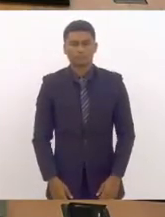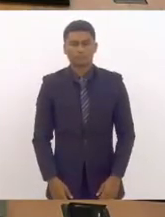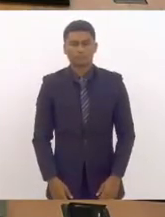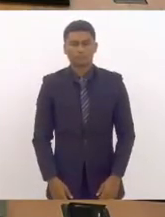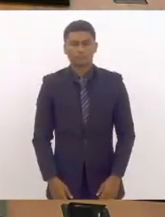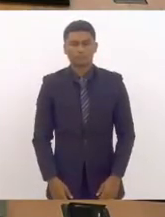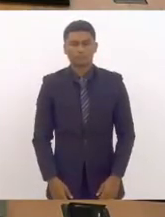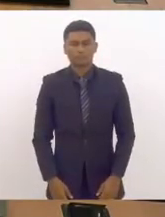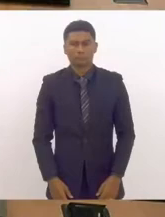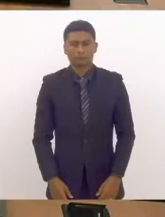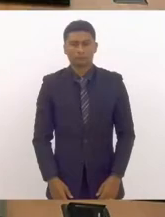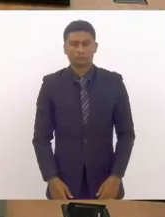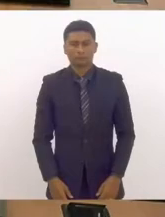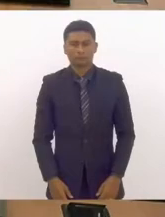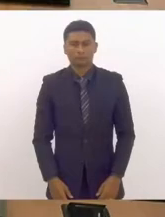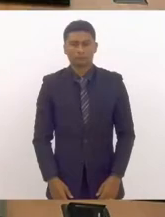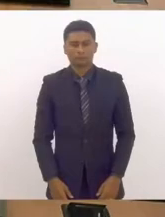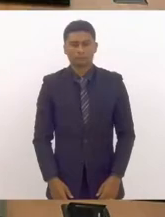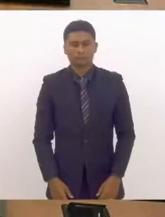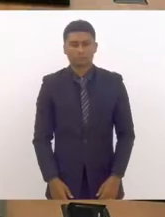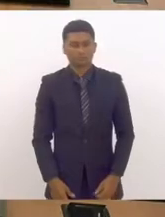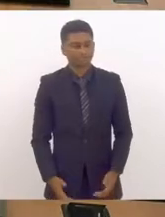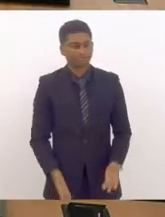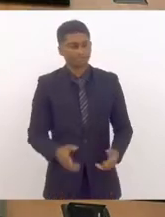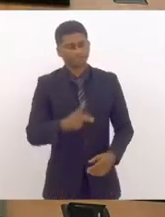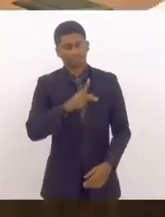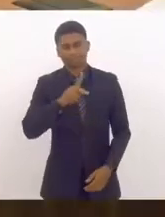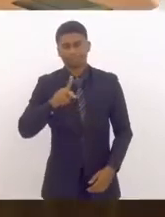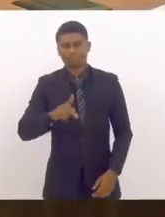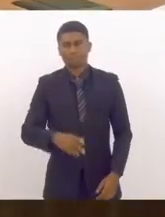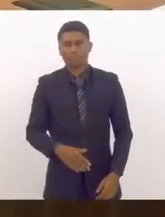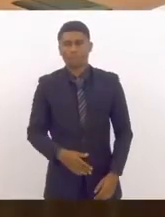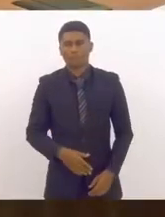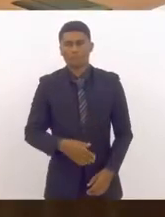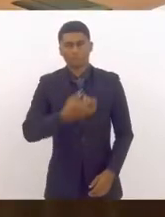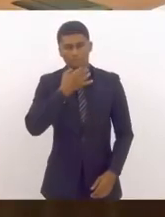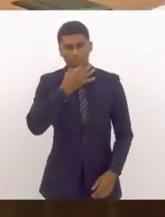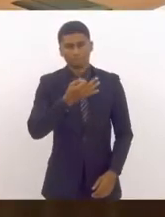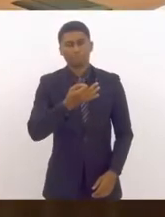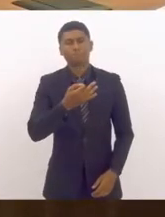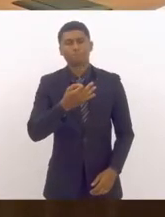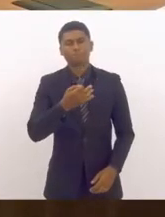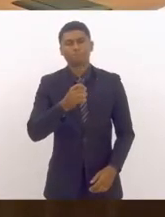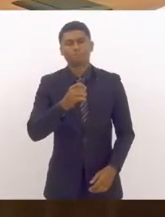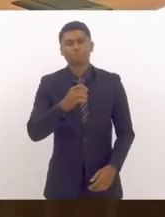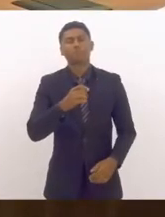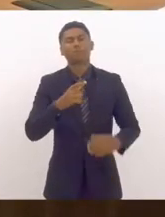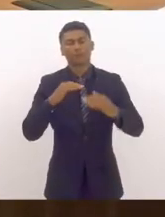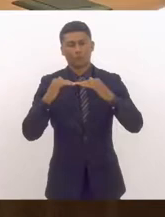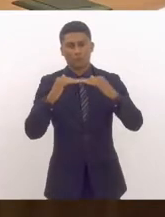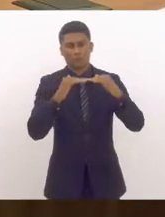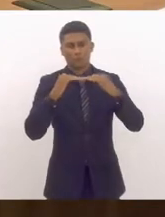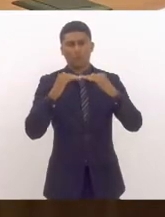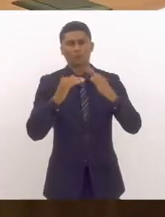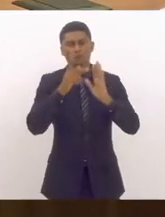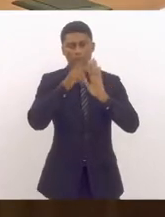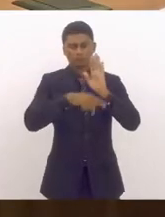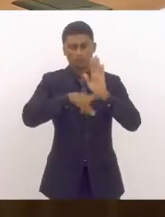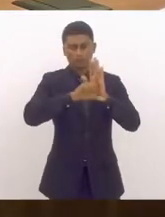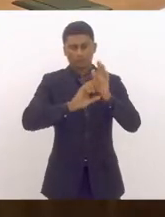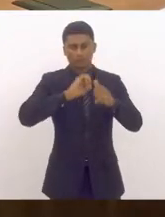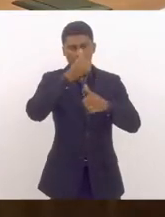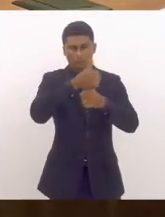Presidente, boa tarde. Senhor presidente, favorável ao substituto, de acordo com o substitutivo